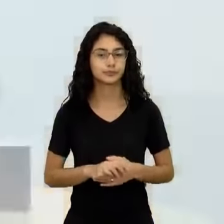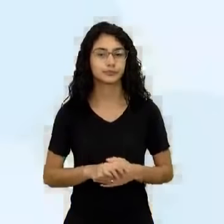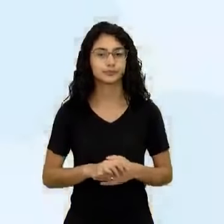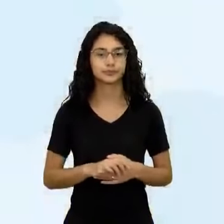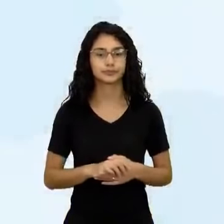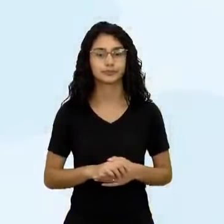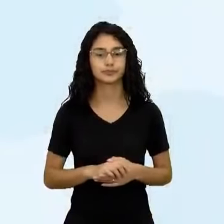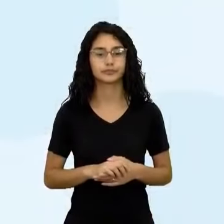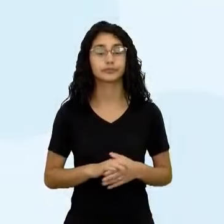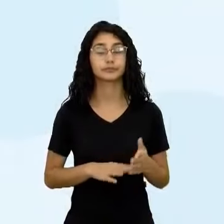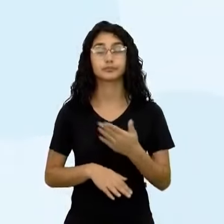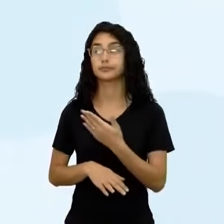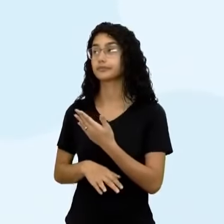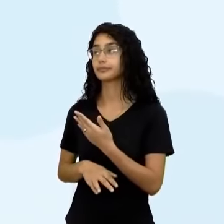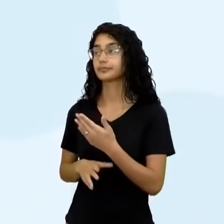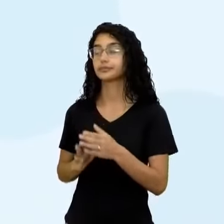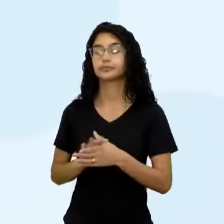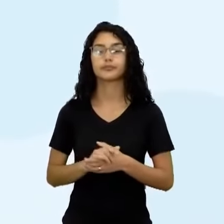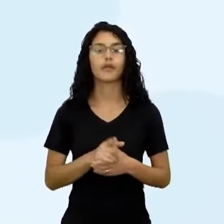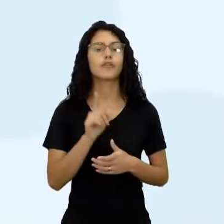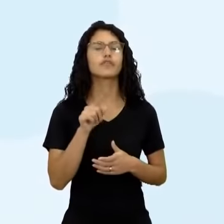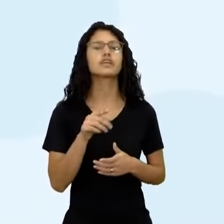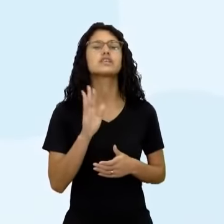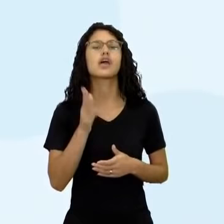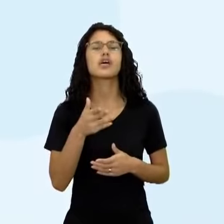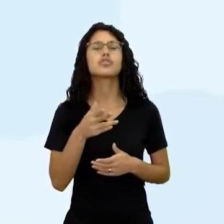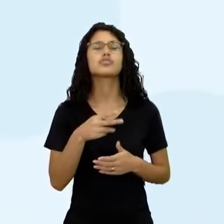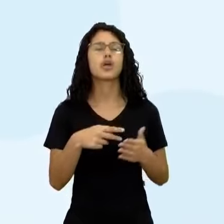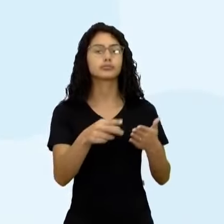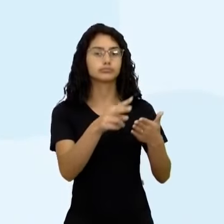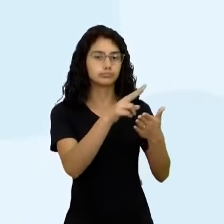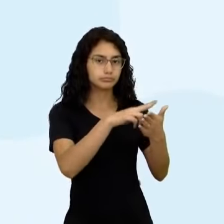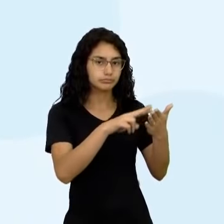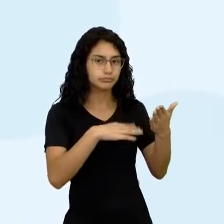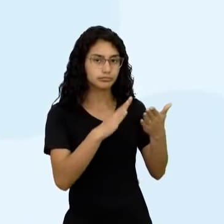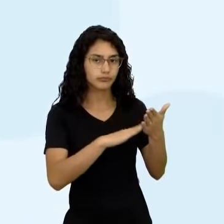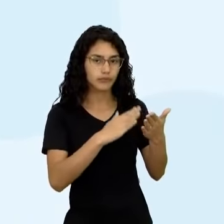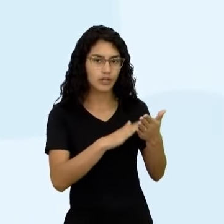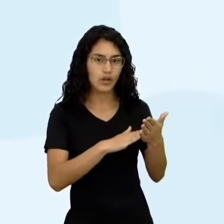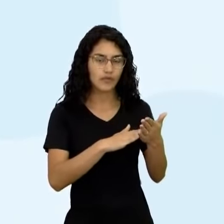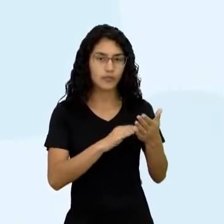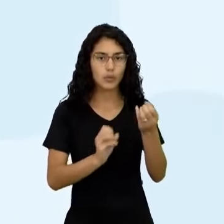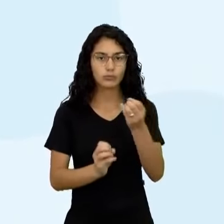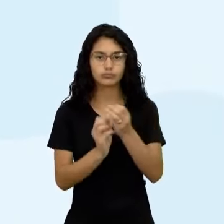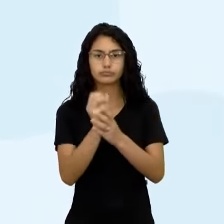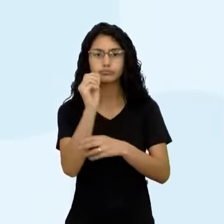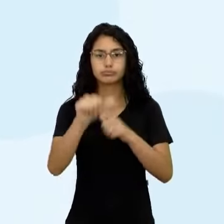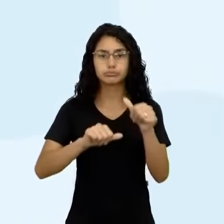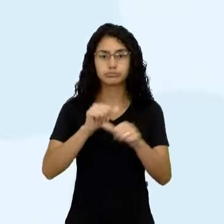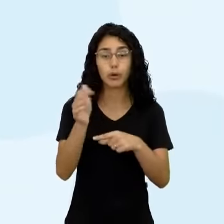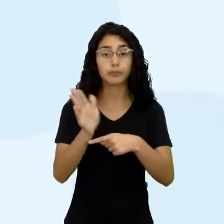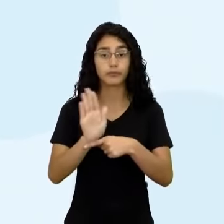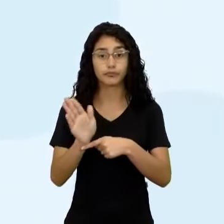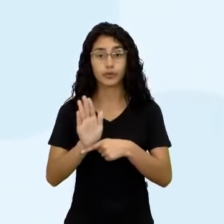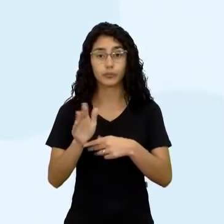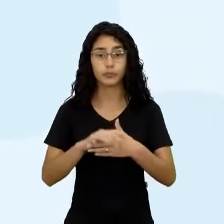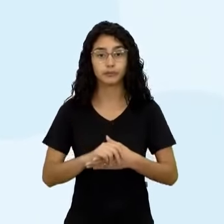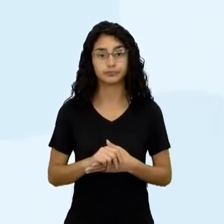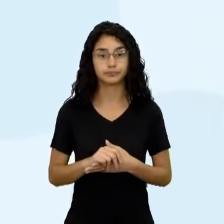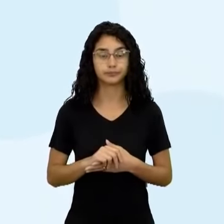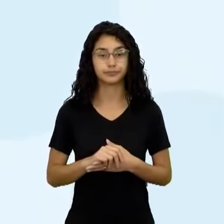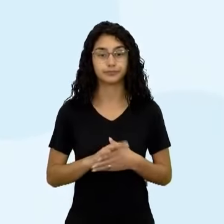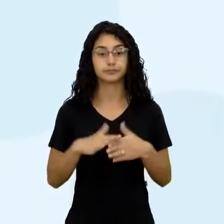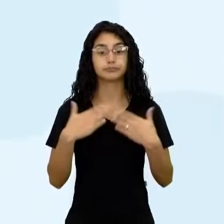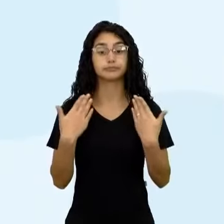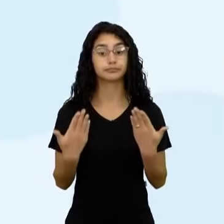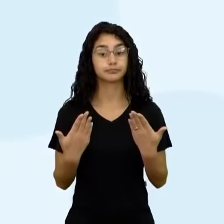tela se você já leu algum livro que virou filme primeira pergunta qual se você já leu